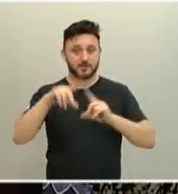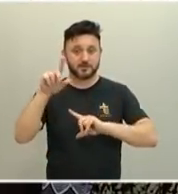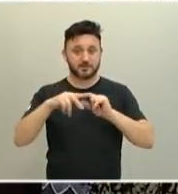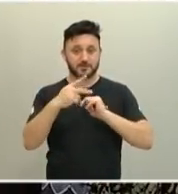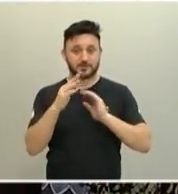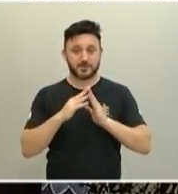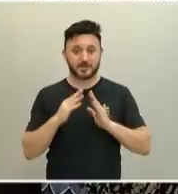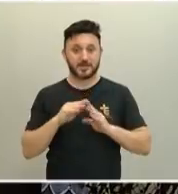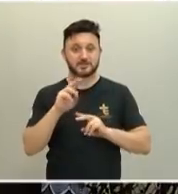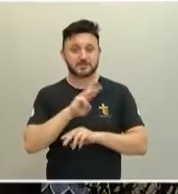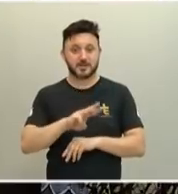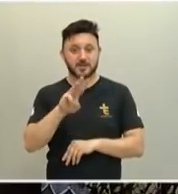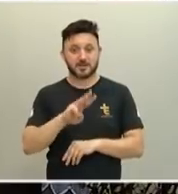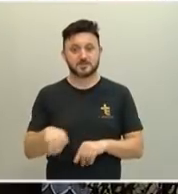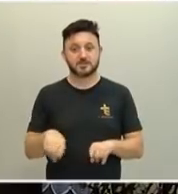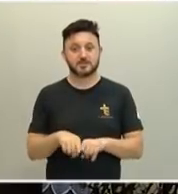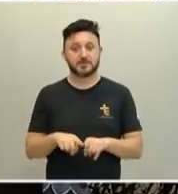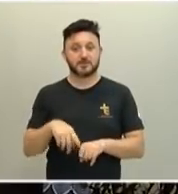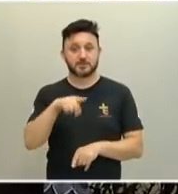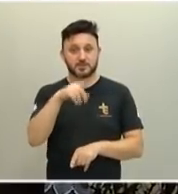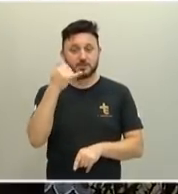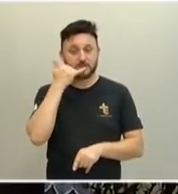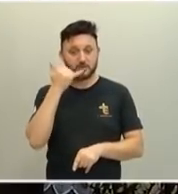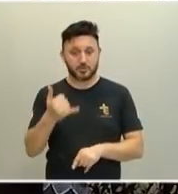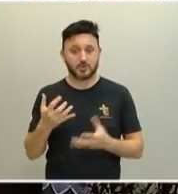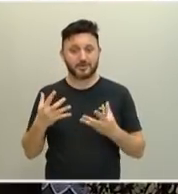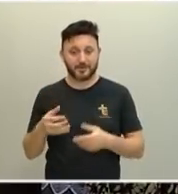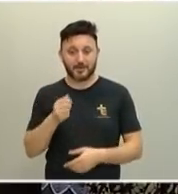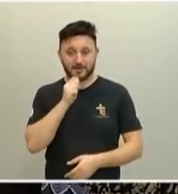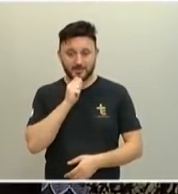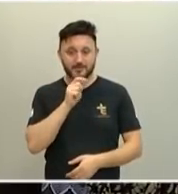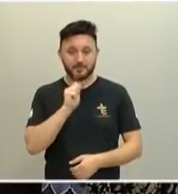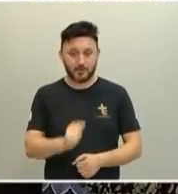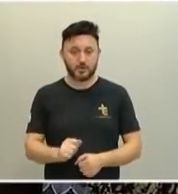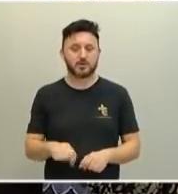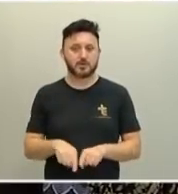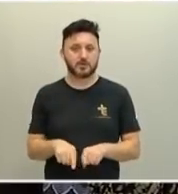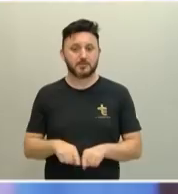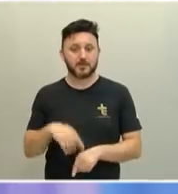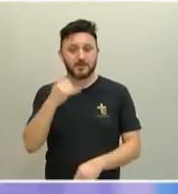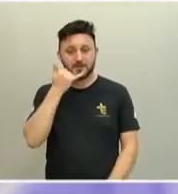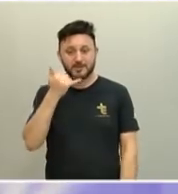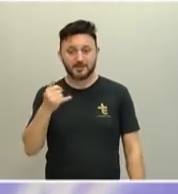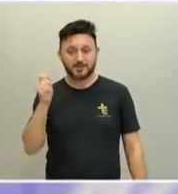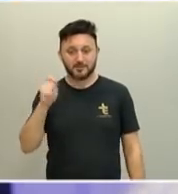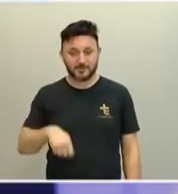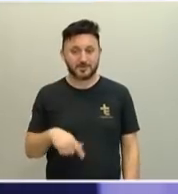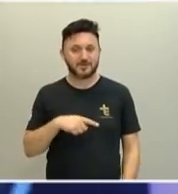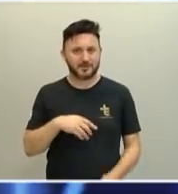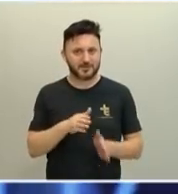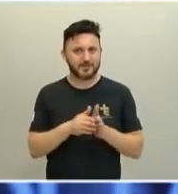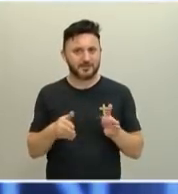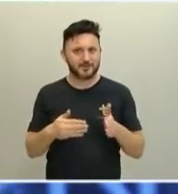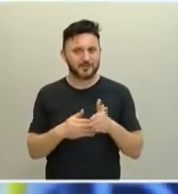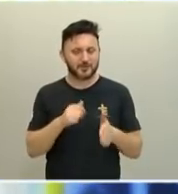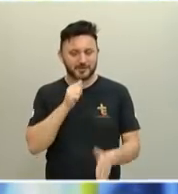pelo site. Você que ligou para cá e ainda quer ligar. Você que ainda quer ligar. Liga, liga, liga, liga. Dá tempo ainda.